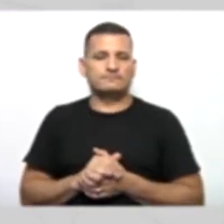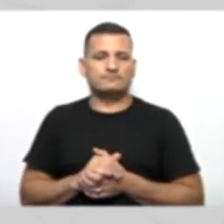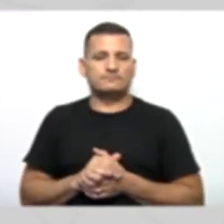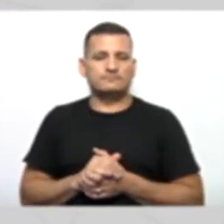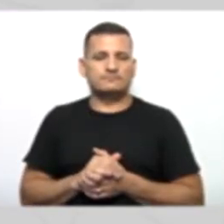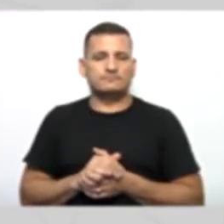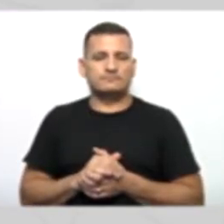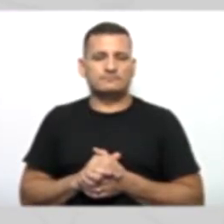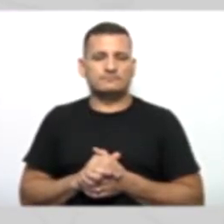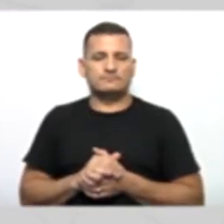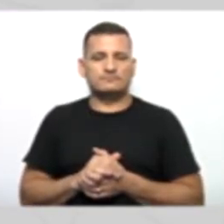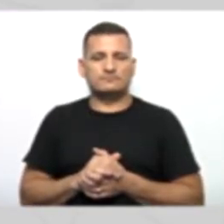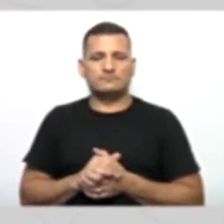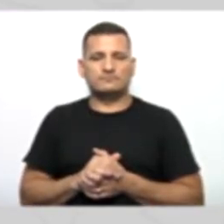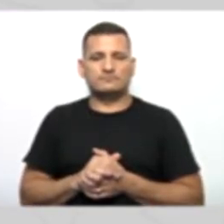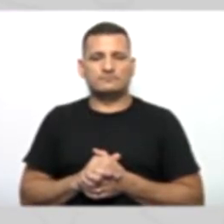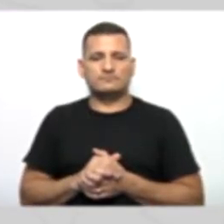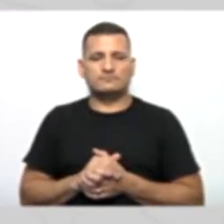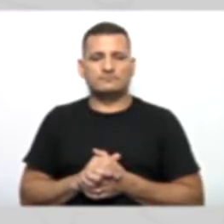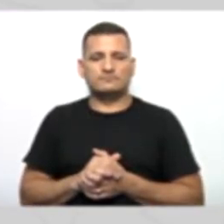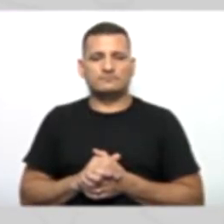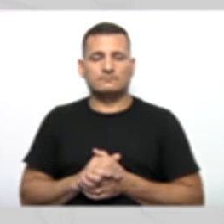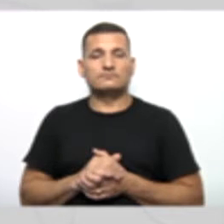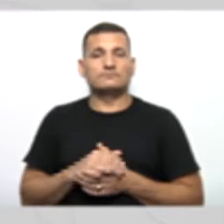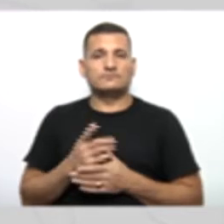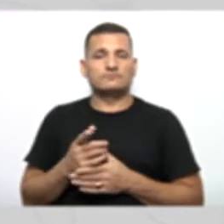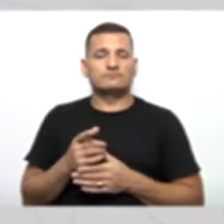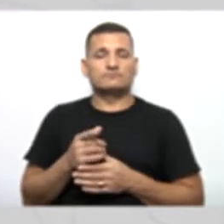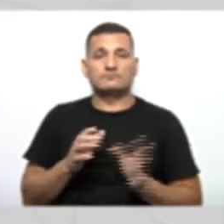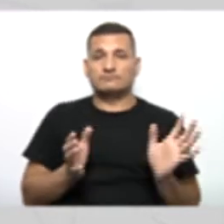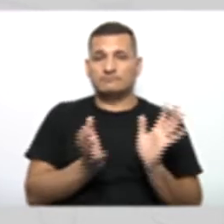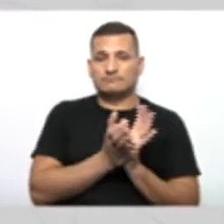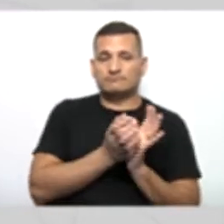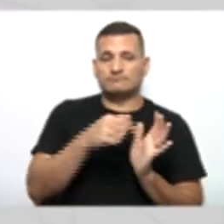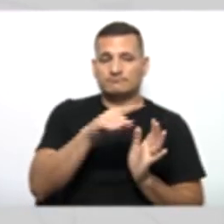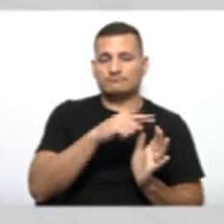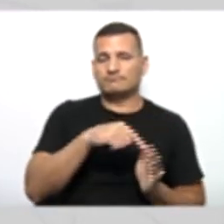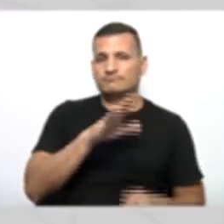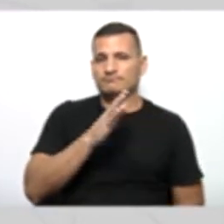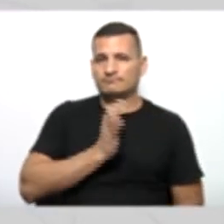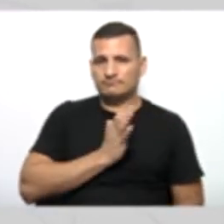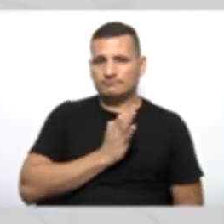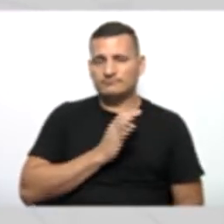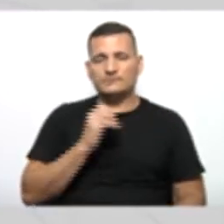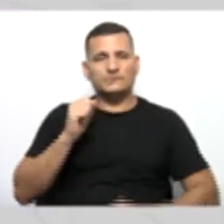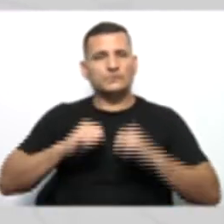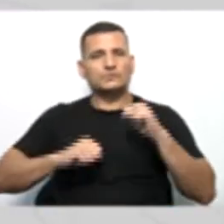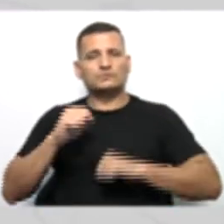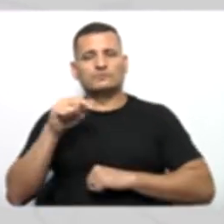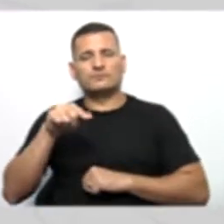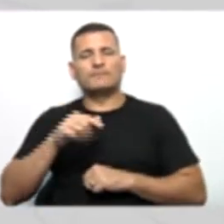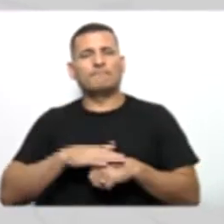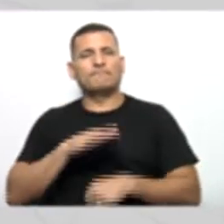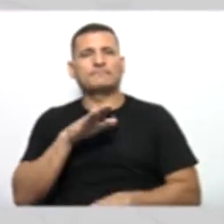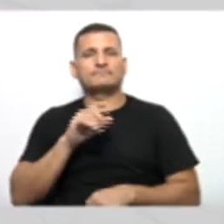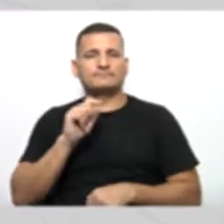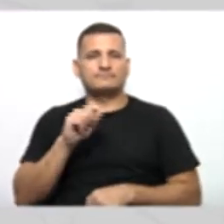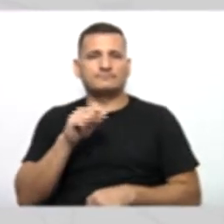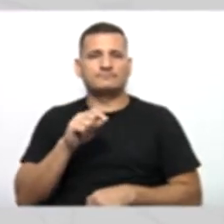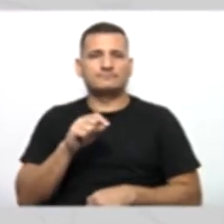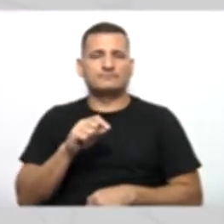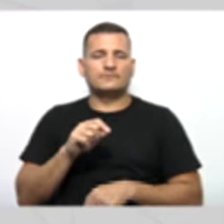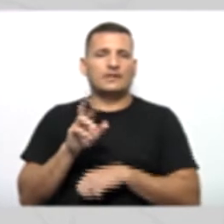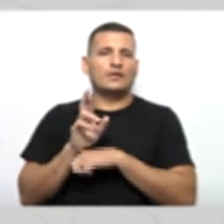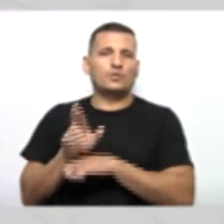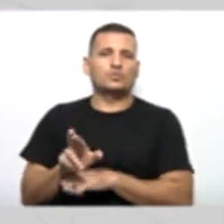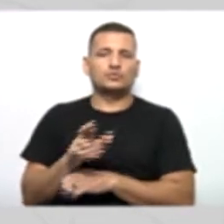Então, para atender a essas necessidades dessa classe mais rica, as indústrias estão buscando cada dia mais retirar